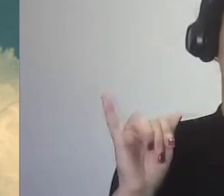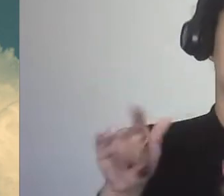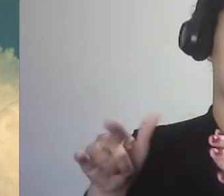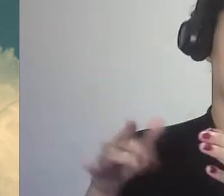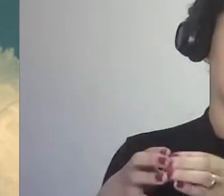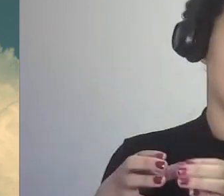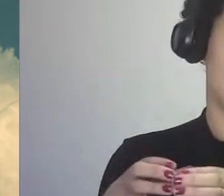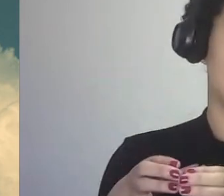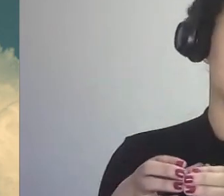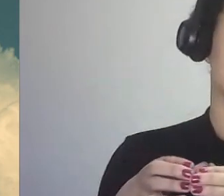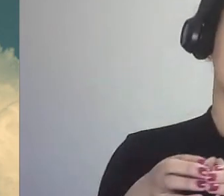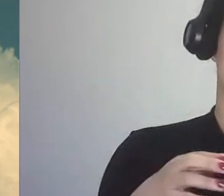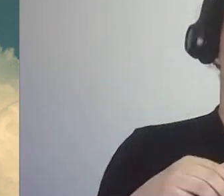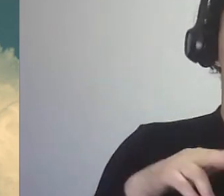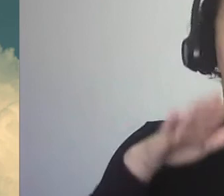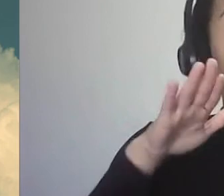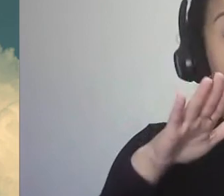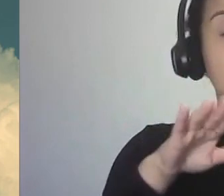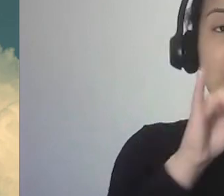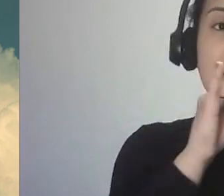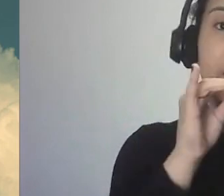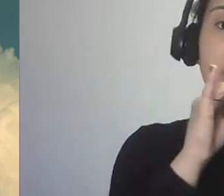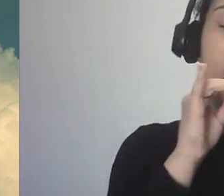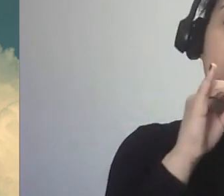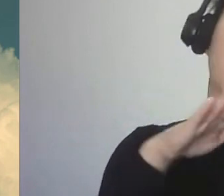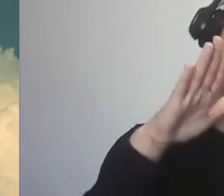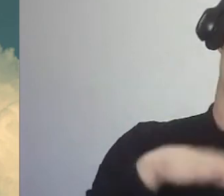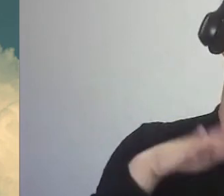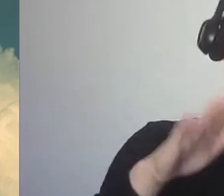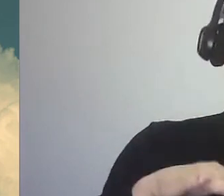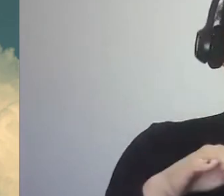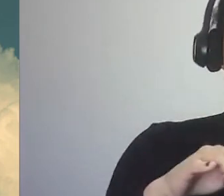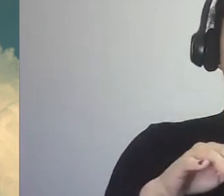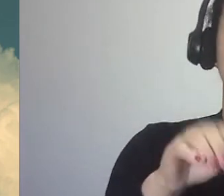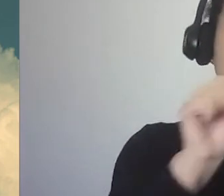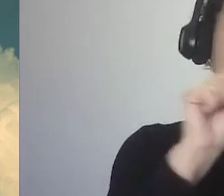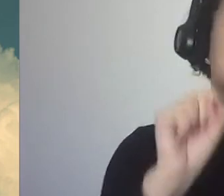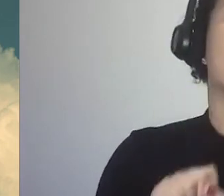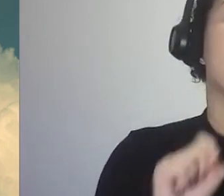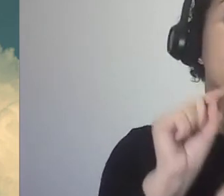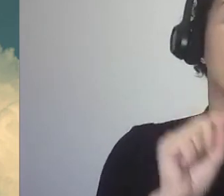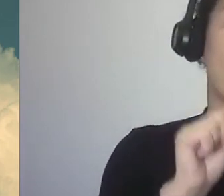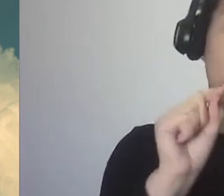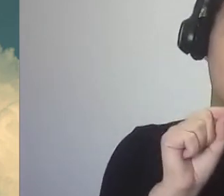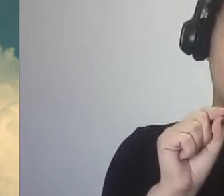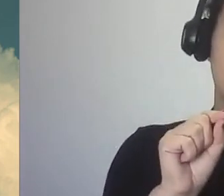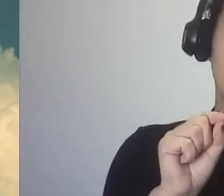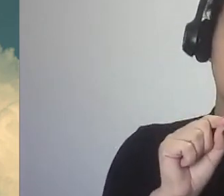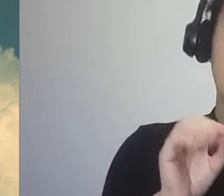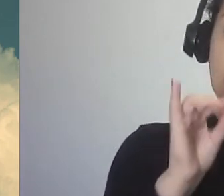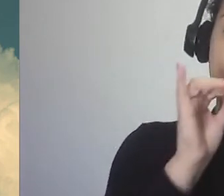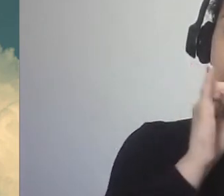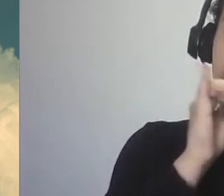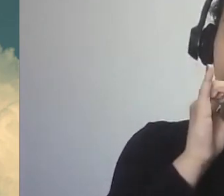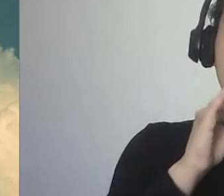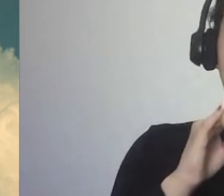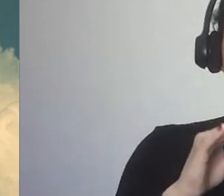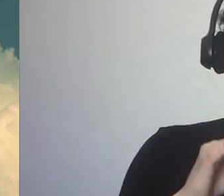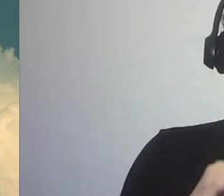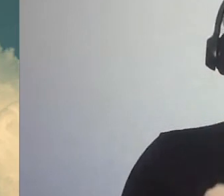aconteça a depender da complexidade dos sistemas é um sistema que não pode sair do ar por qualquer motivo que seja